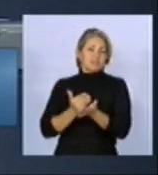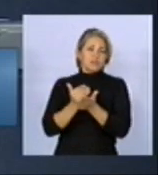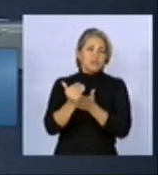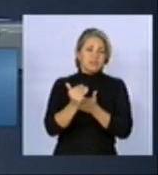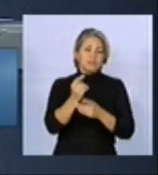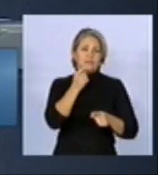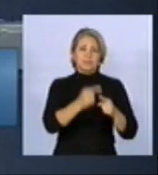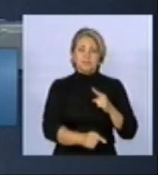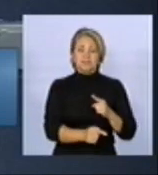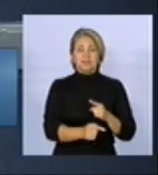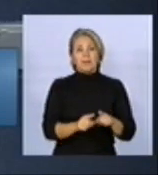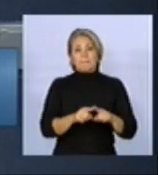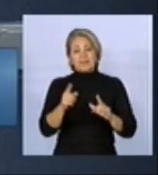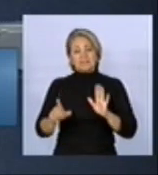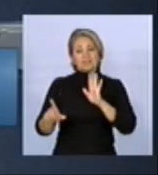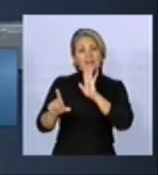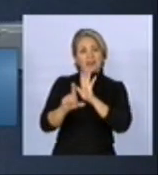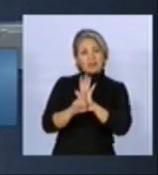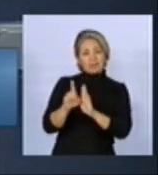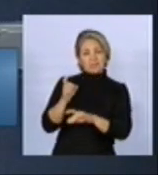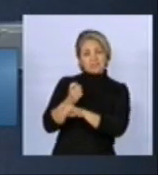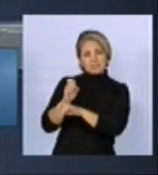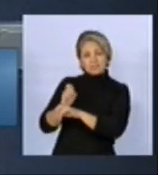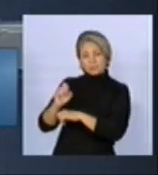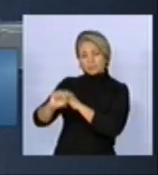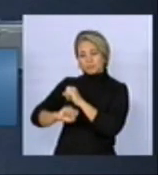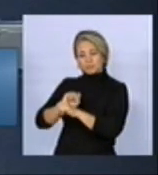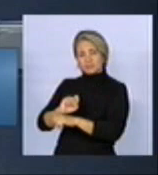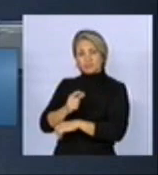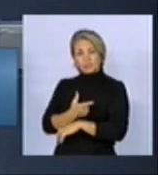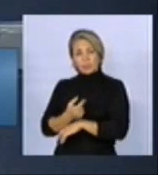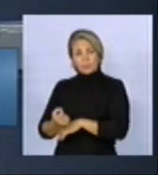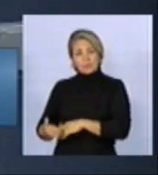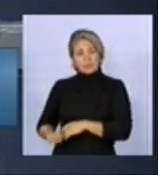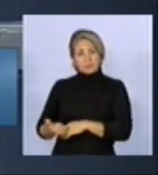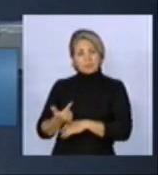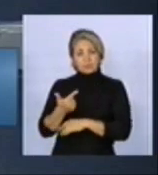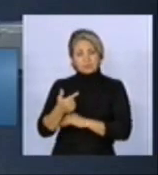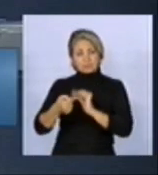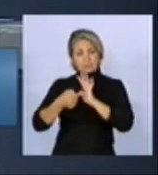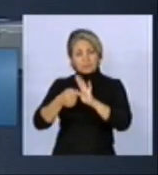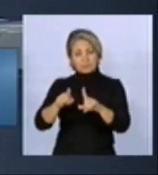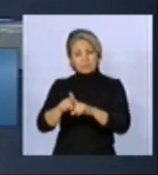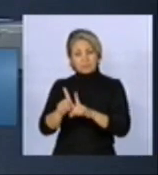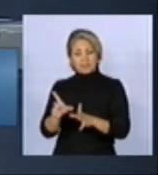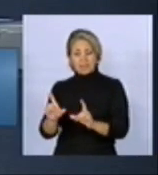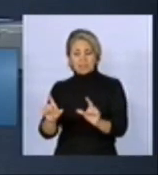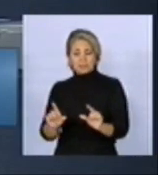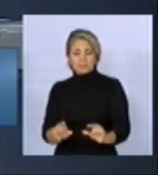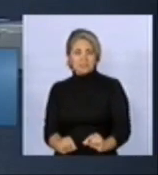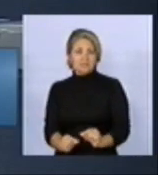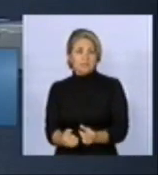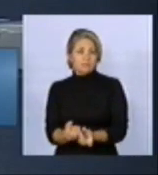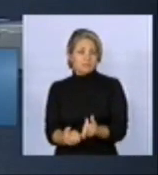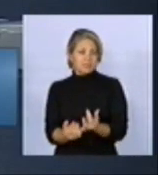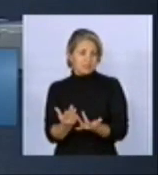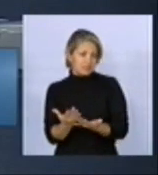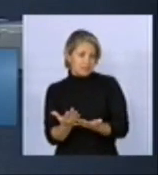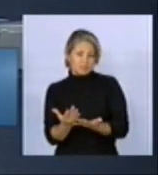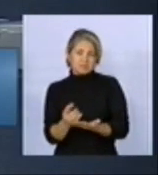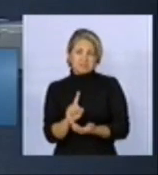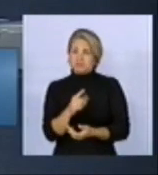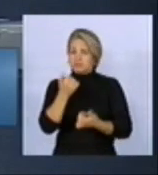né a lei estadual de 2002 também que não dispõe sobre a eliminação gradativa da queima né Não